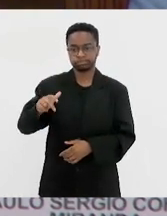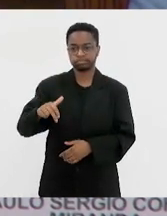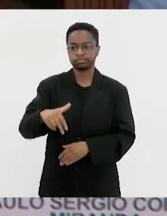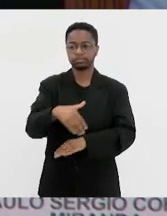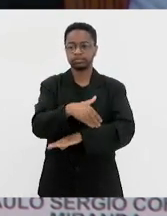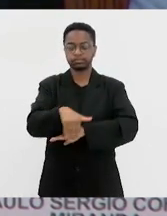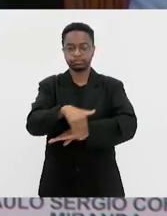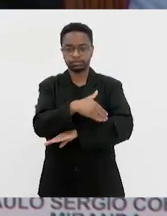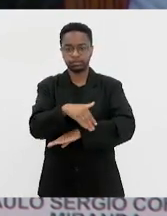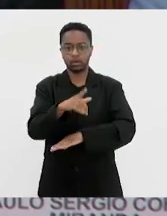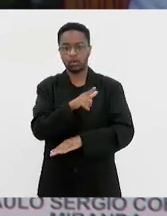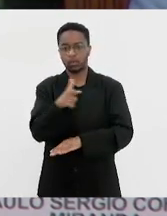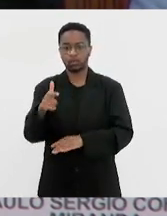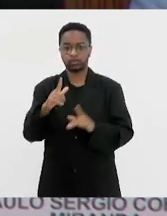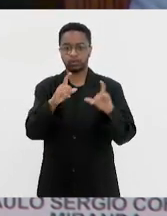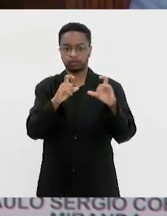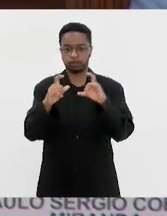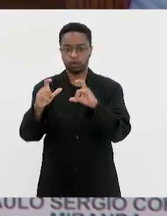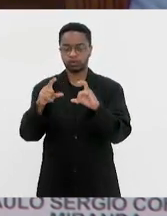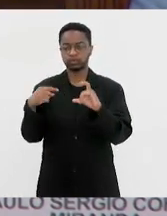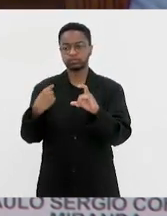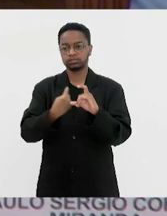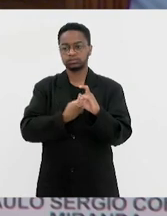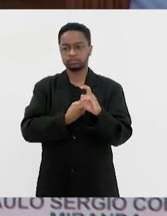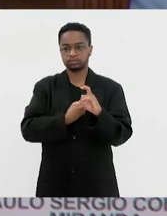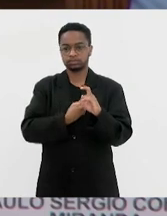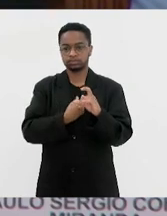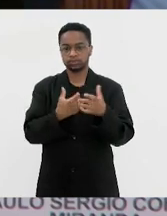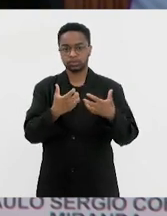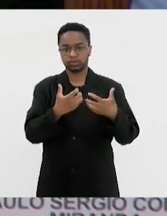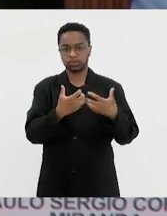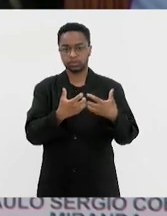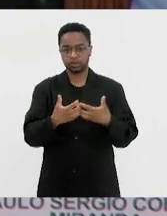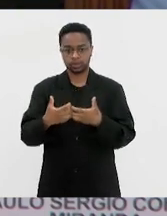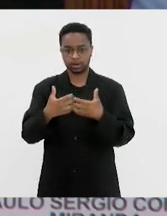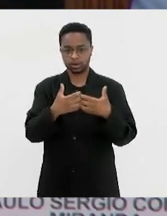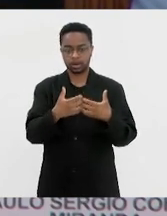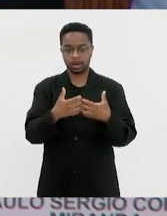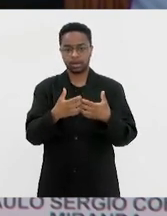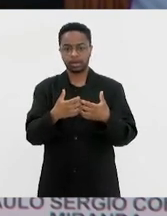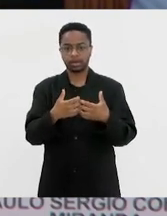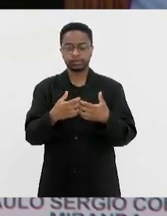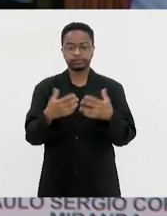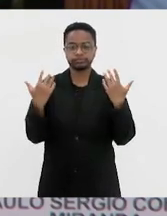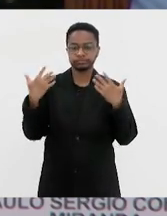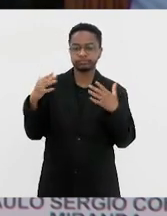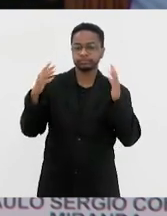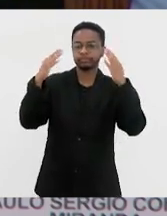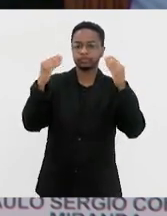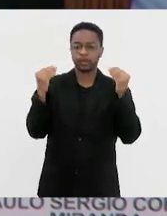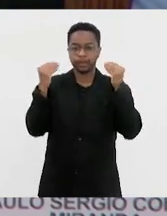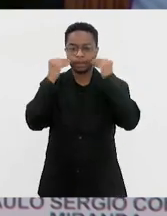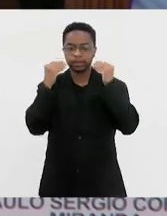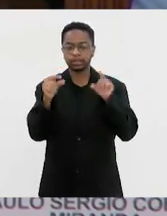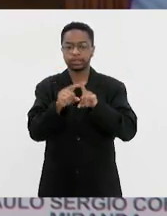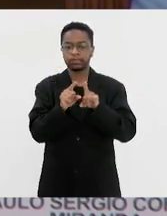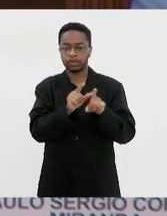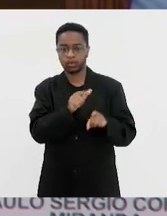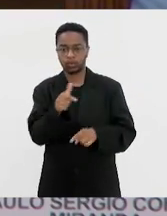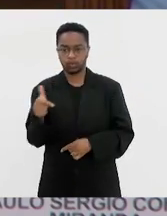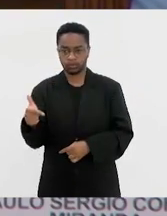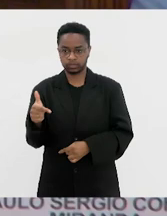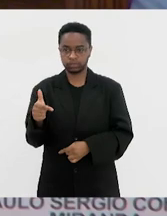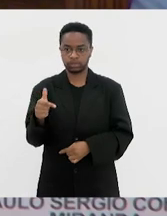outra, a gente já no caminhão, se beijando, comemorando, e a outra na diplomação no Paço